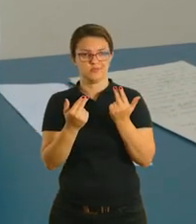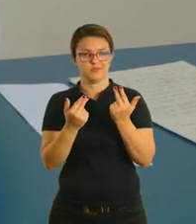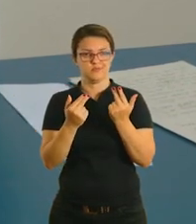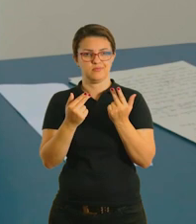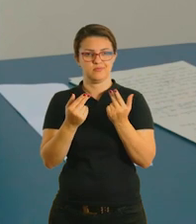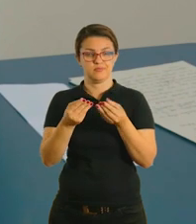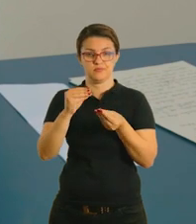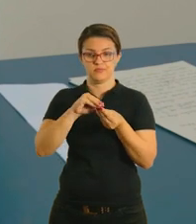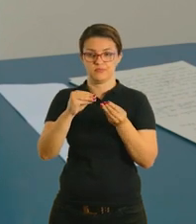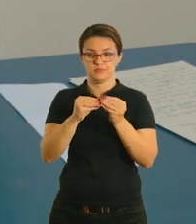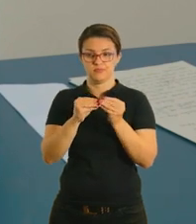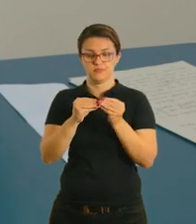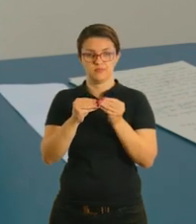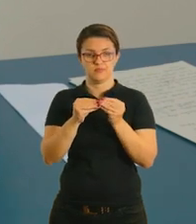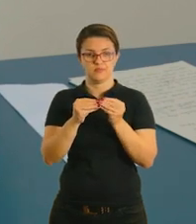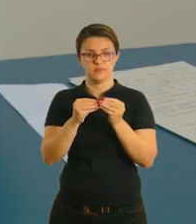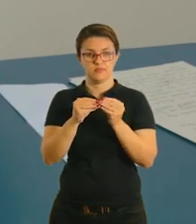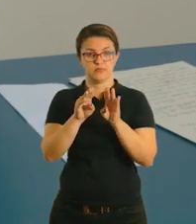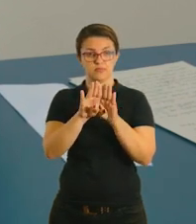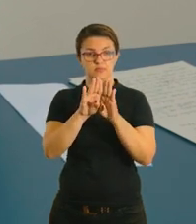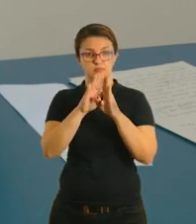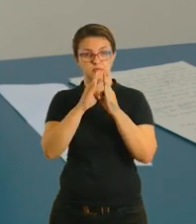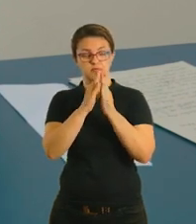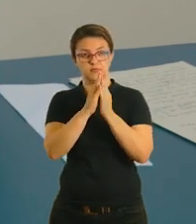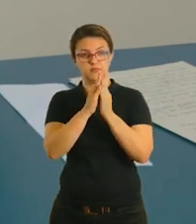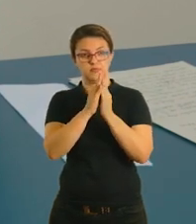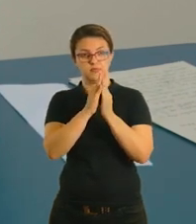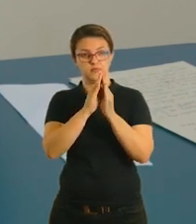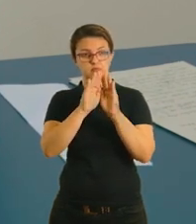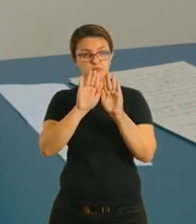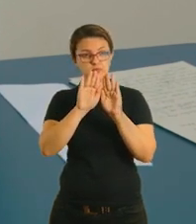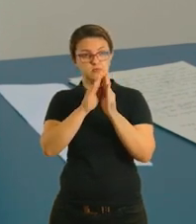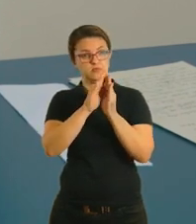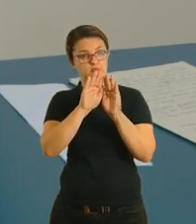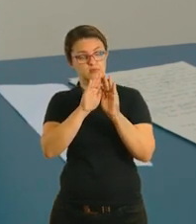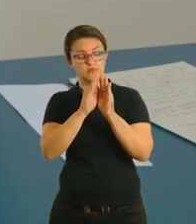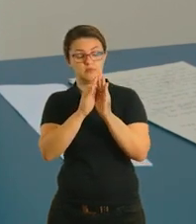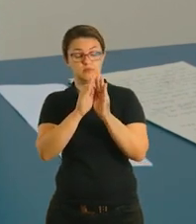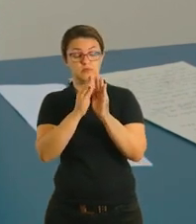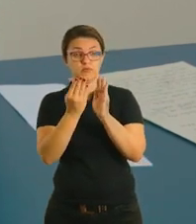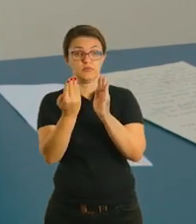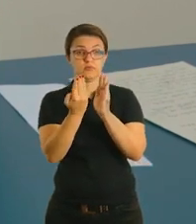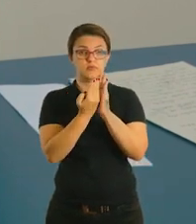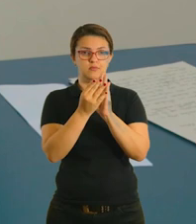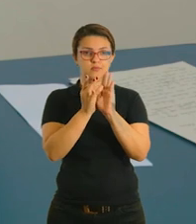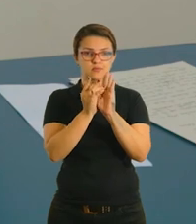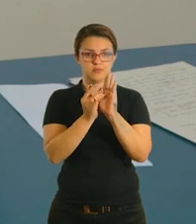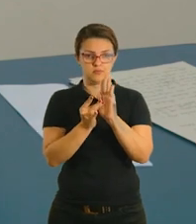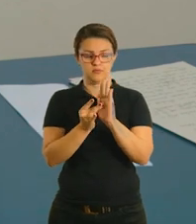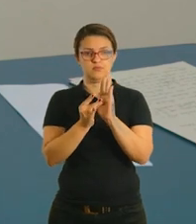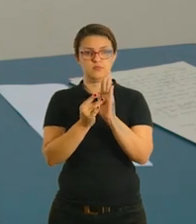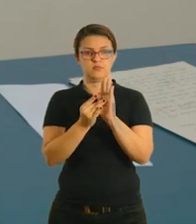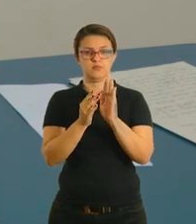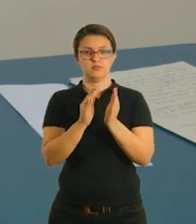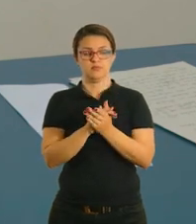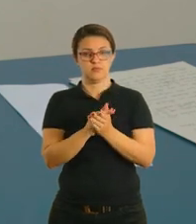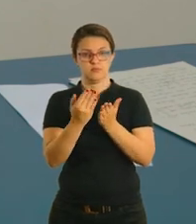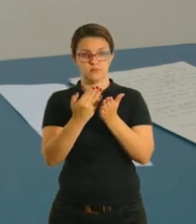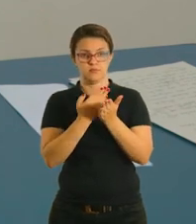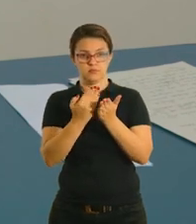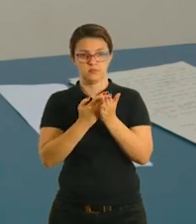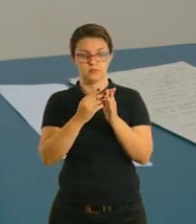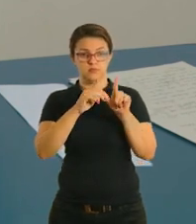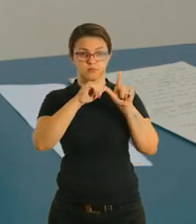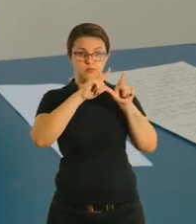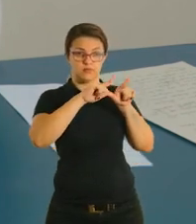as duas partes, certo? Abre uma, encaixa e tá pronto o seu livrinho, ok? Então, ó, na capa faz